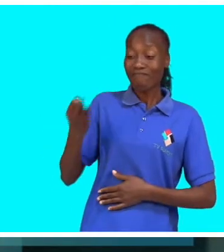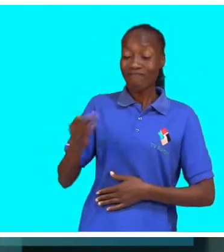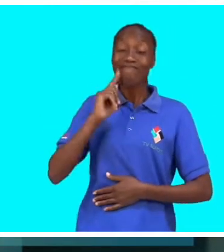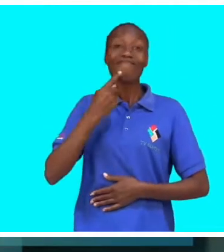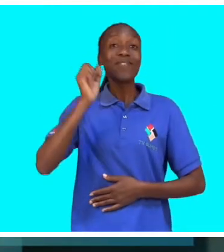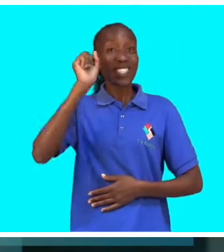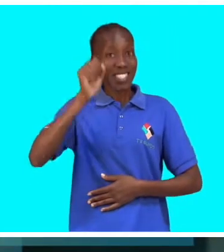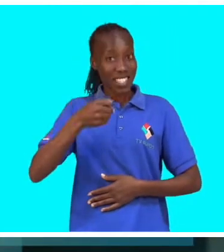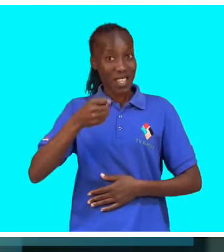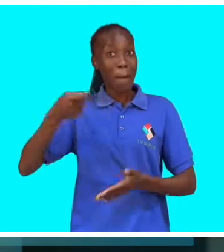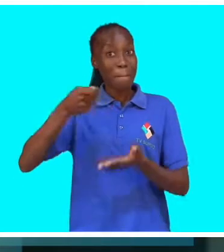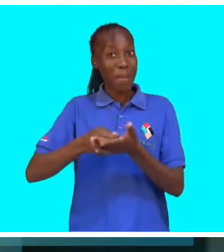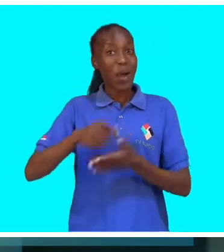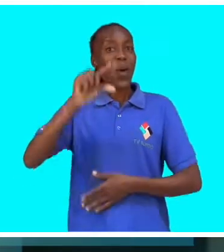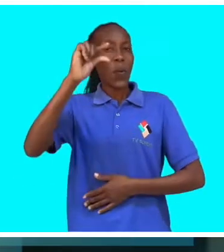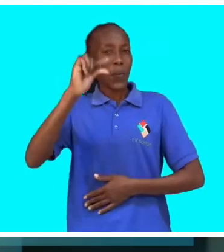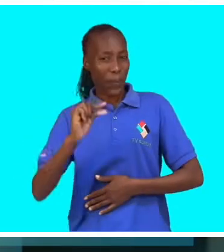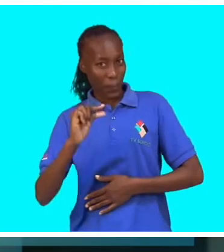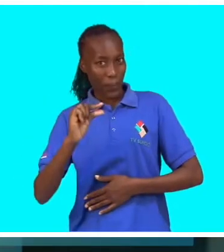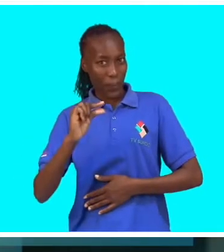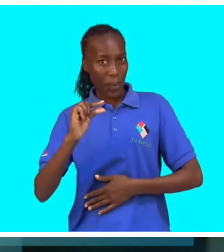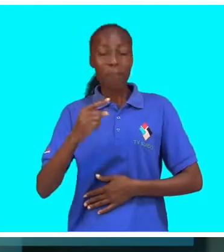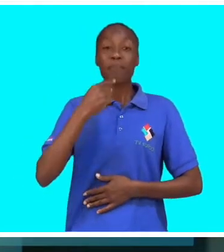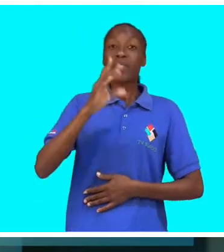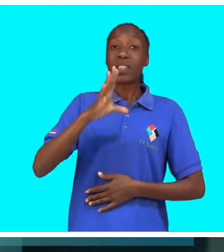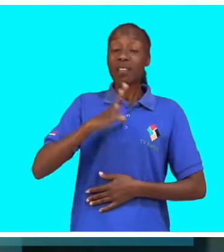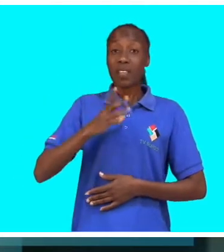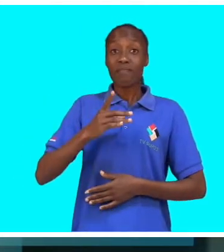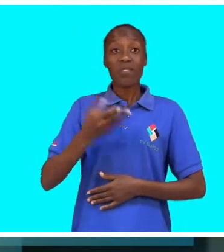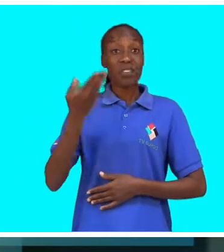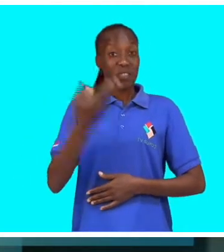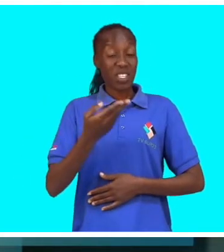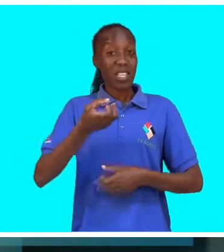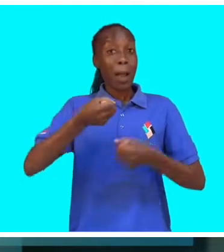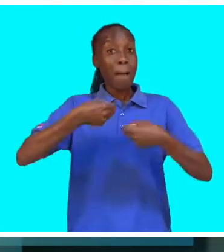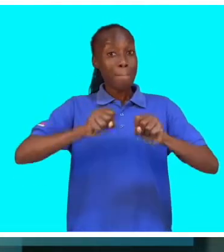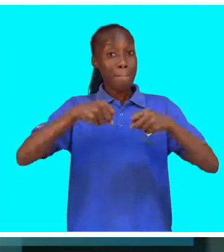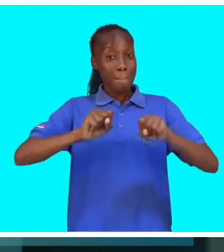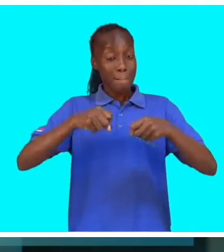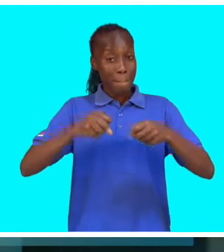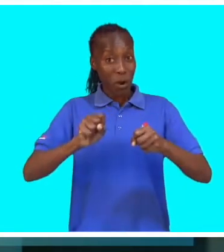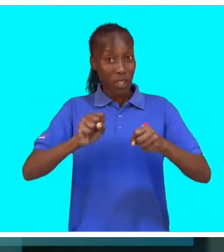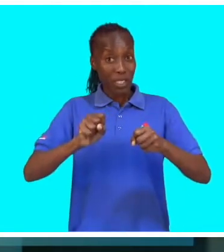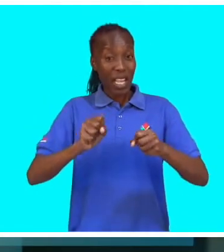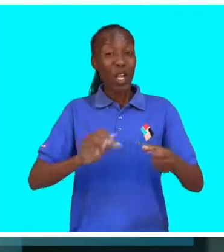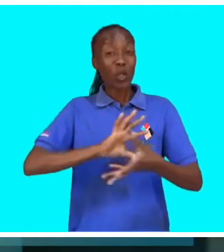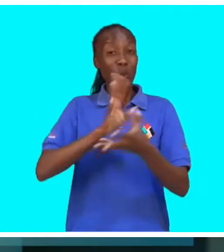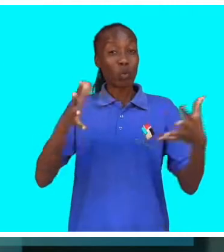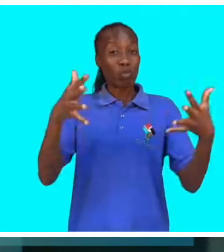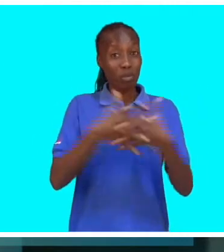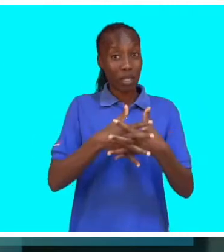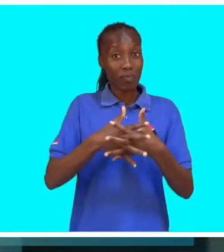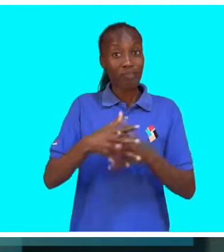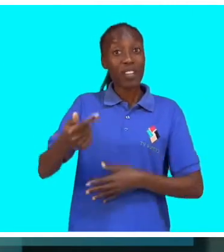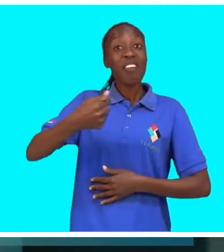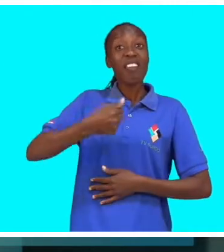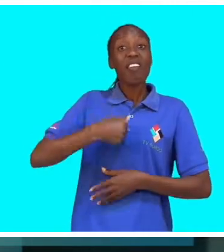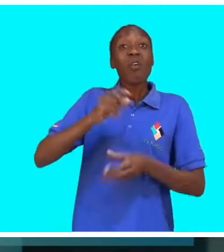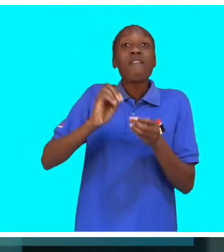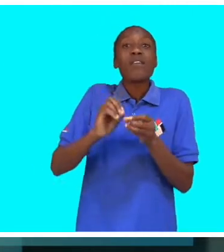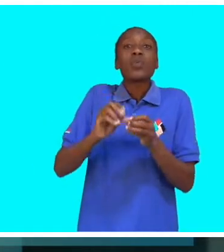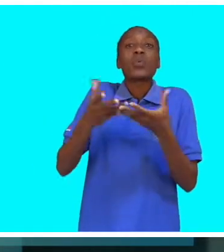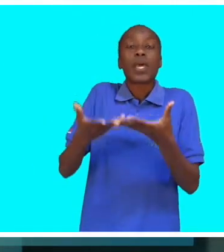leve. O preço também fica mais leve. Porque quando eu estou atrás de uma moto, duas rodas completas, o que é que